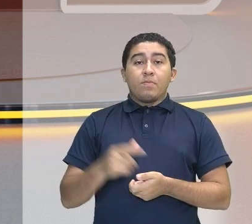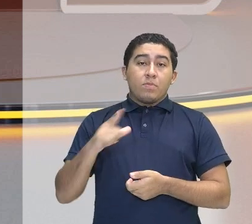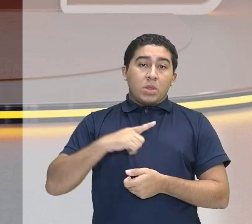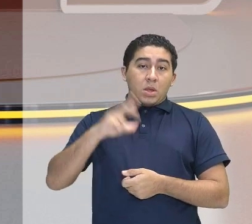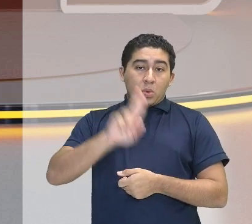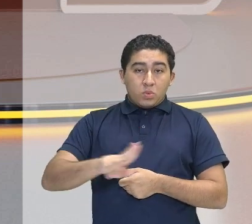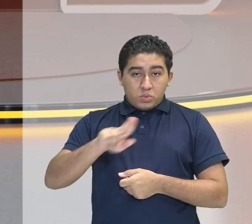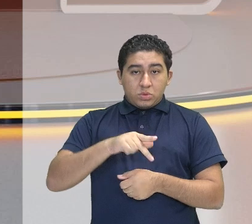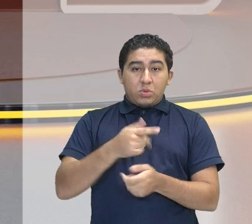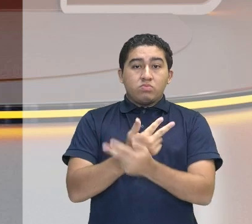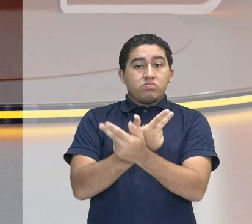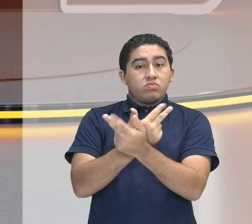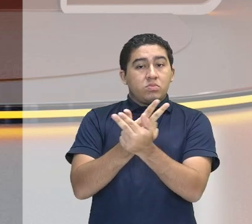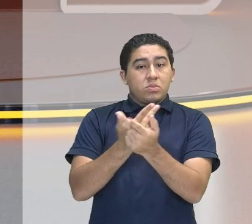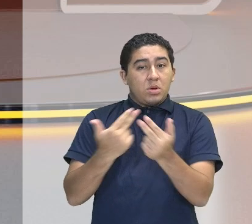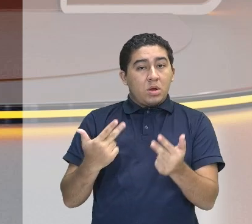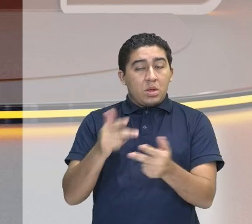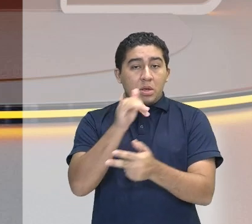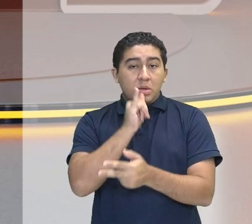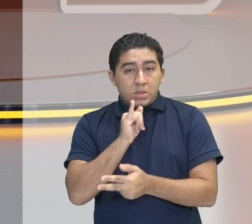de grandes